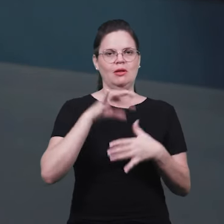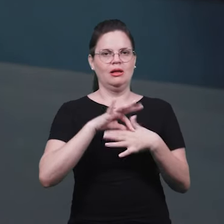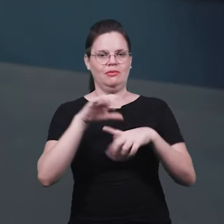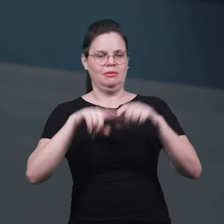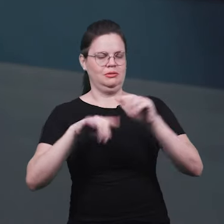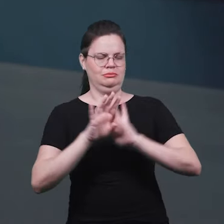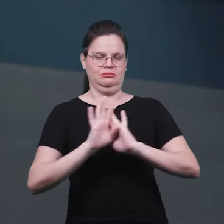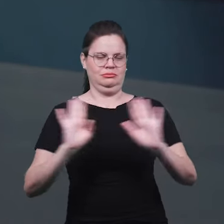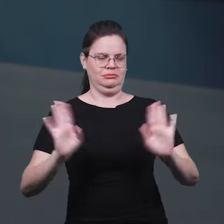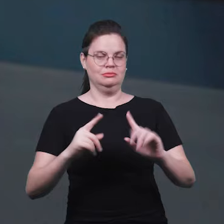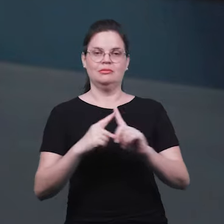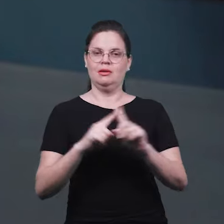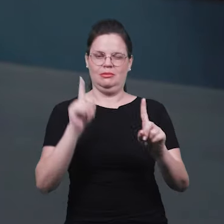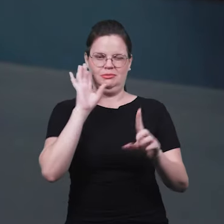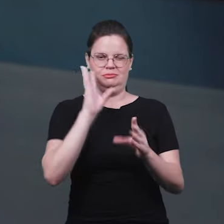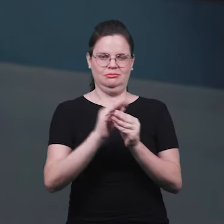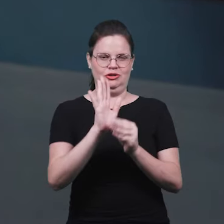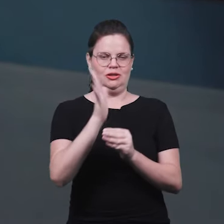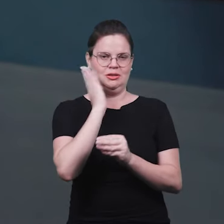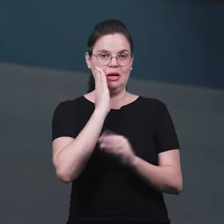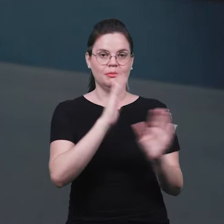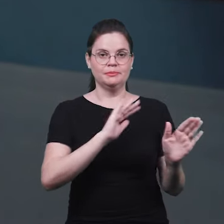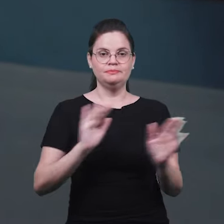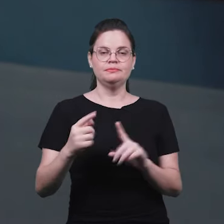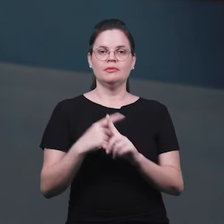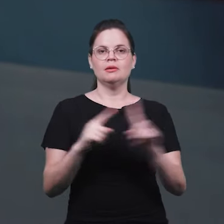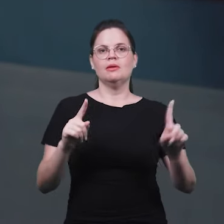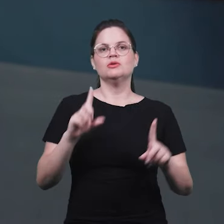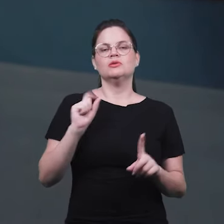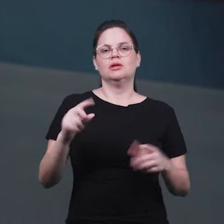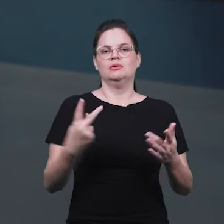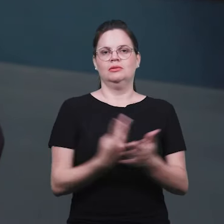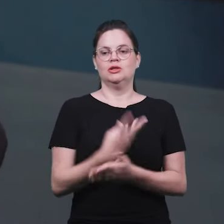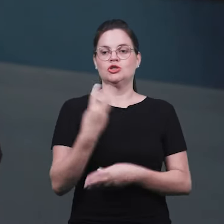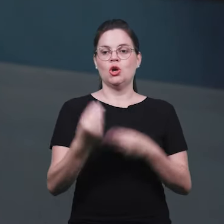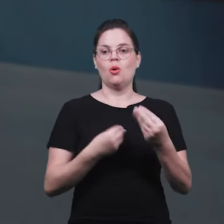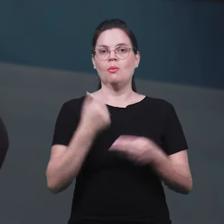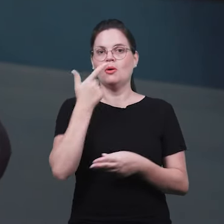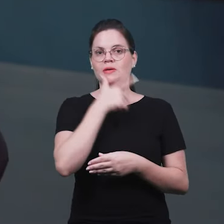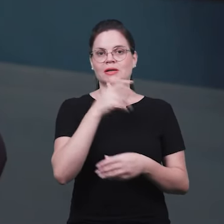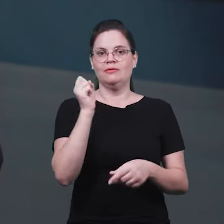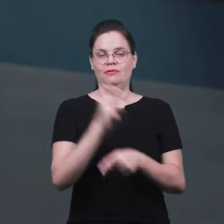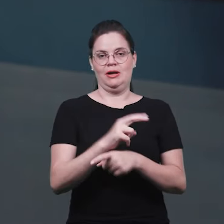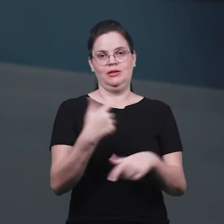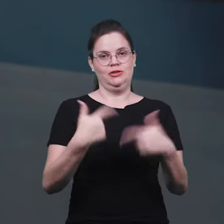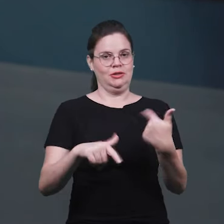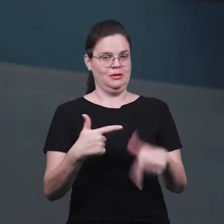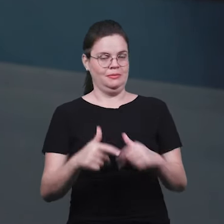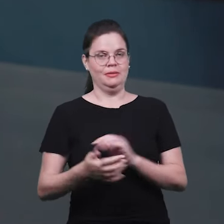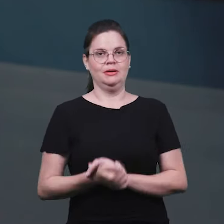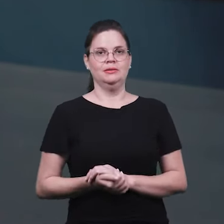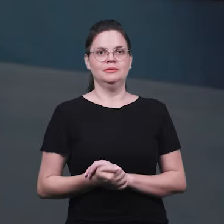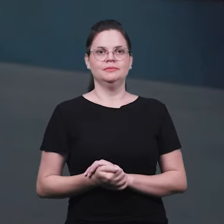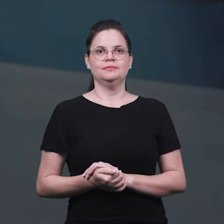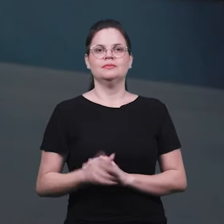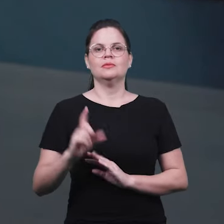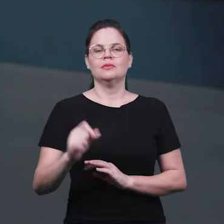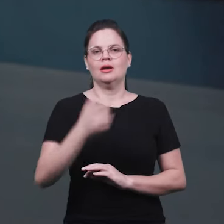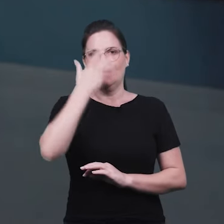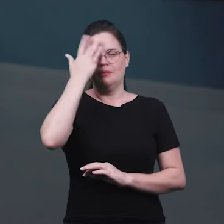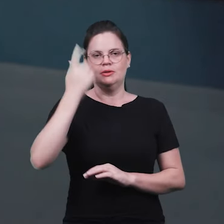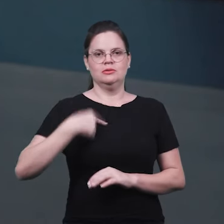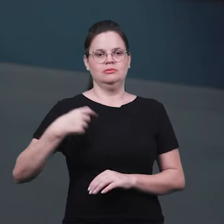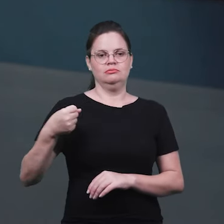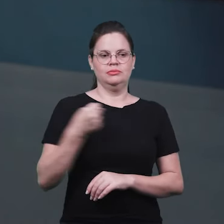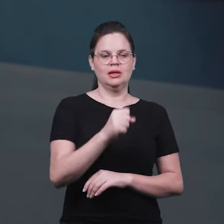Mas antigamente isso se dava por experiência. A inserção no mercado ela acontecia no primeiro momento e a pessoa ela ia evoluindo